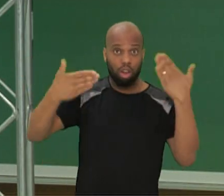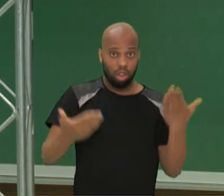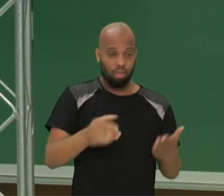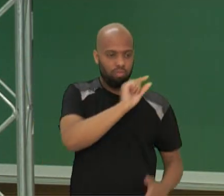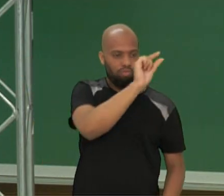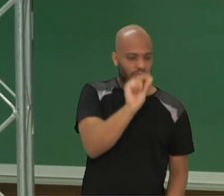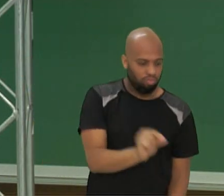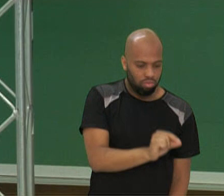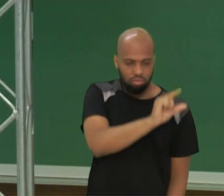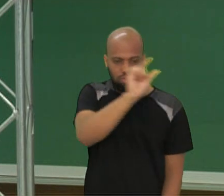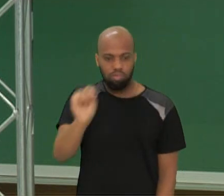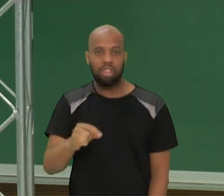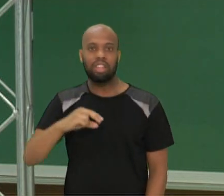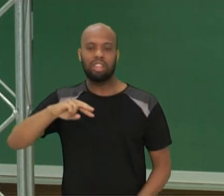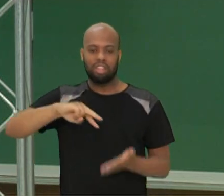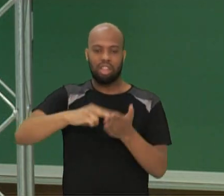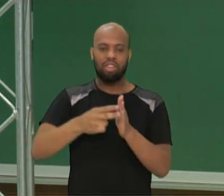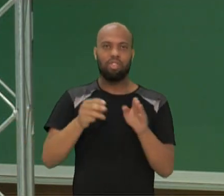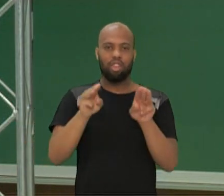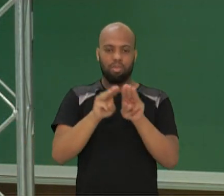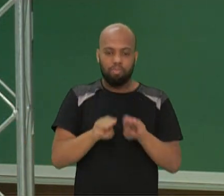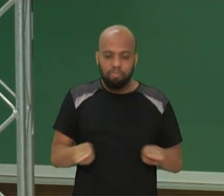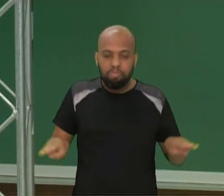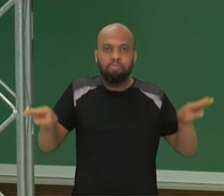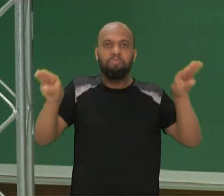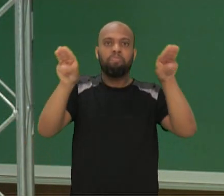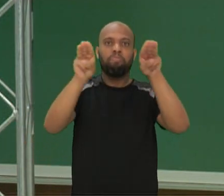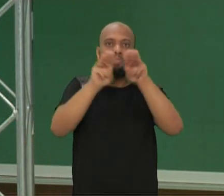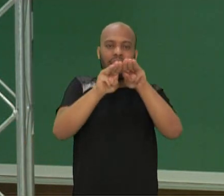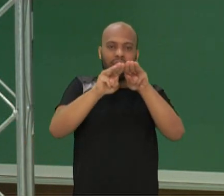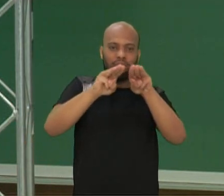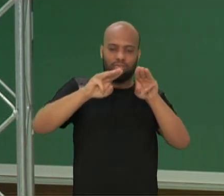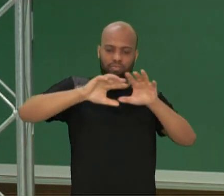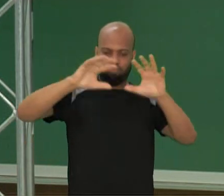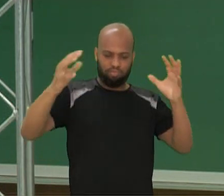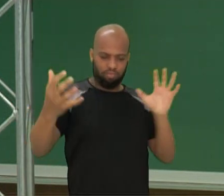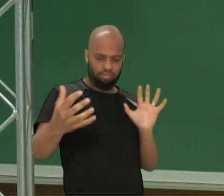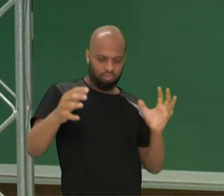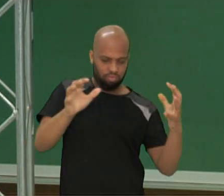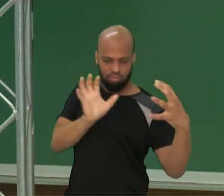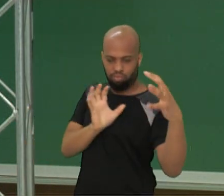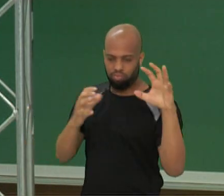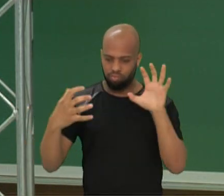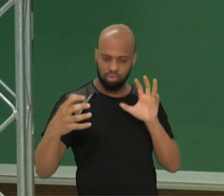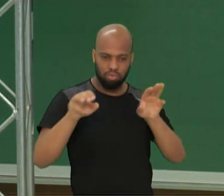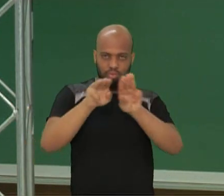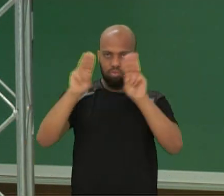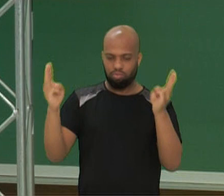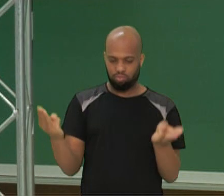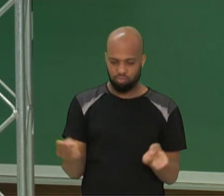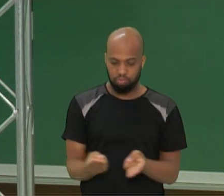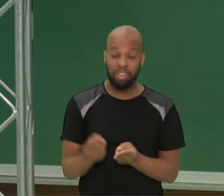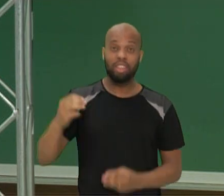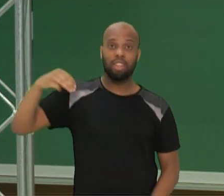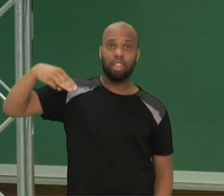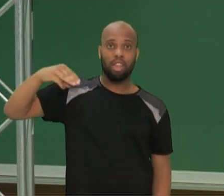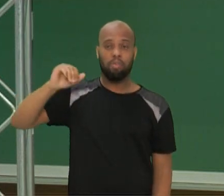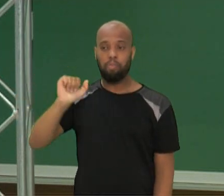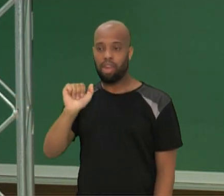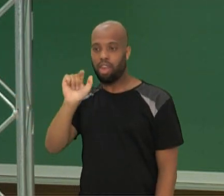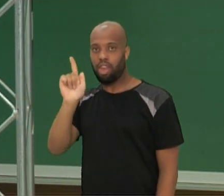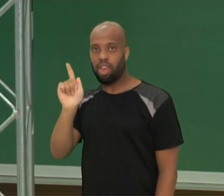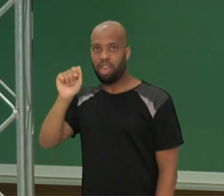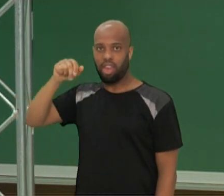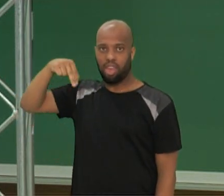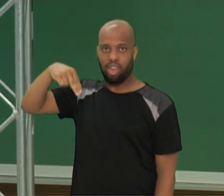aqui representam o campo magnético do nosso planeta, o campo magnético terrestre. E esse campo magnético, ele também protege